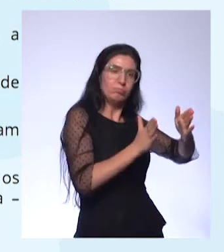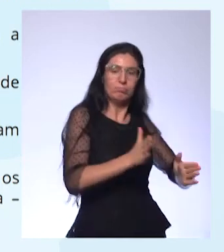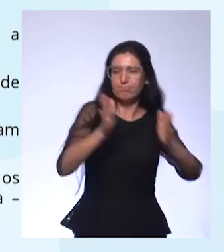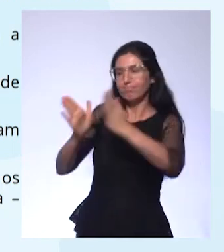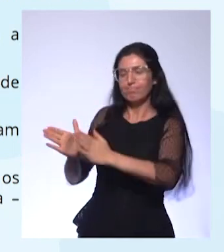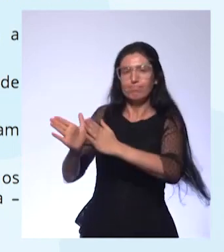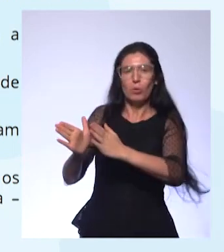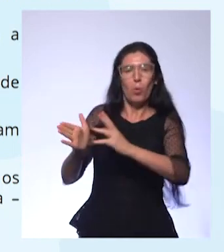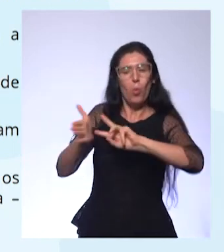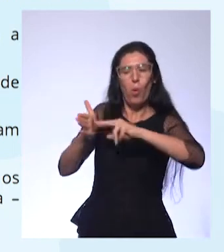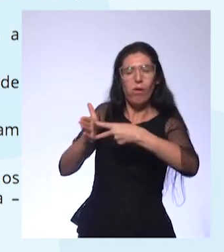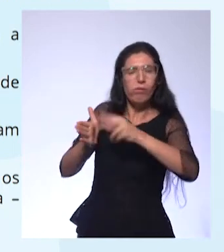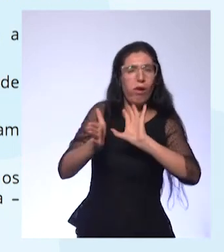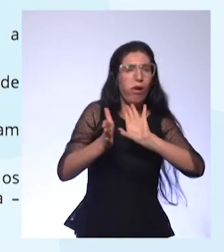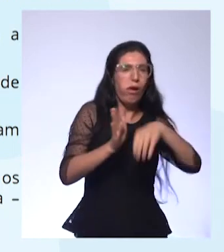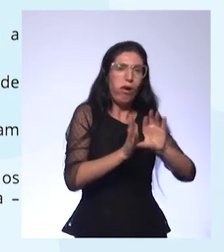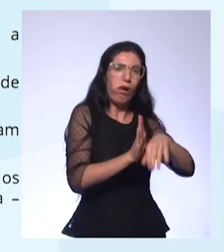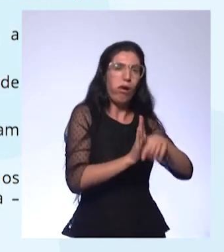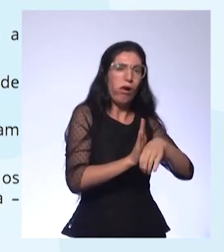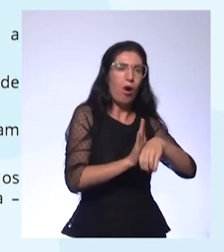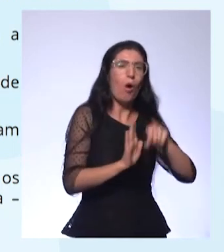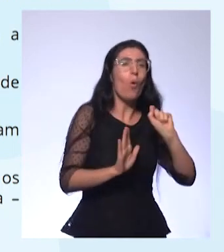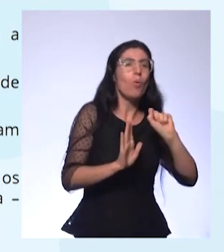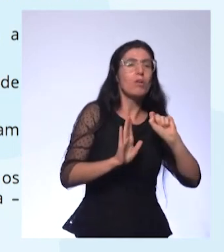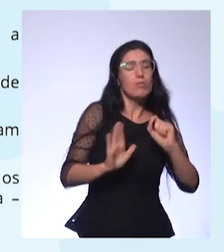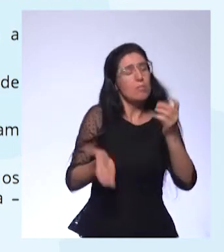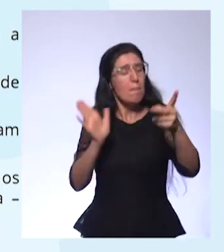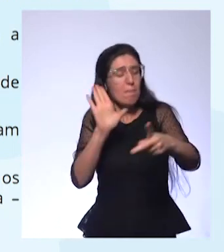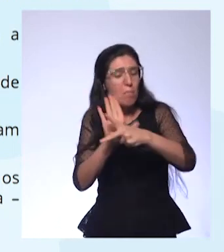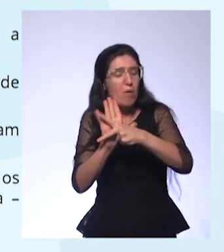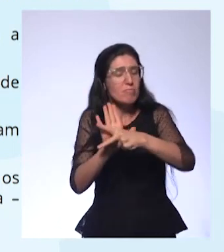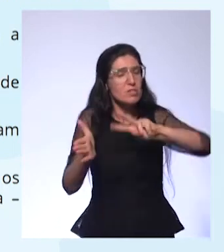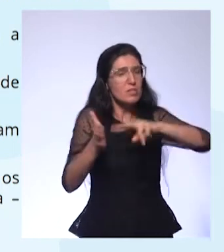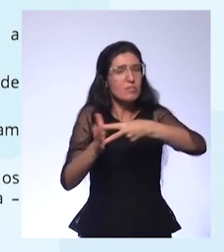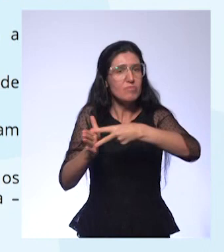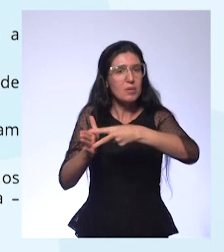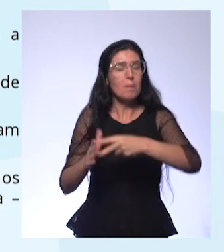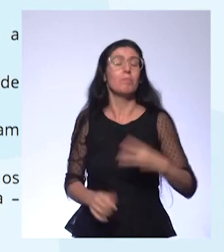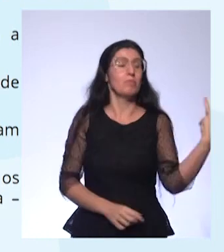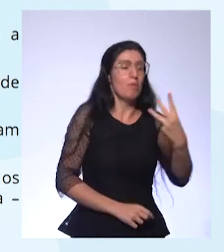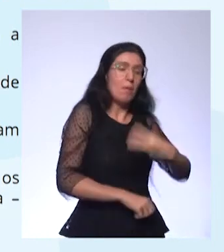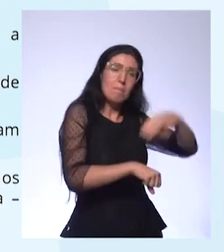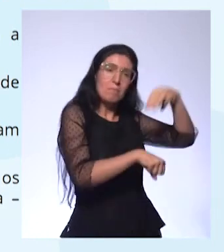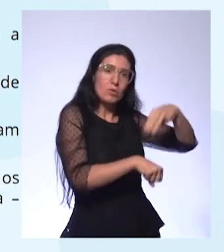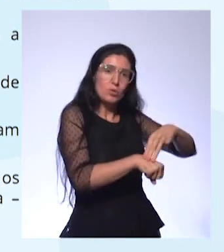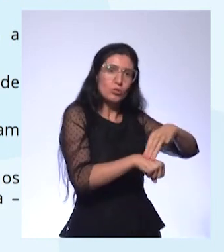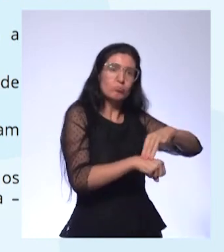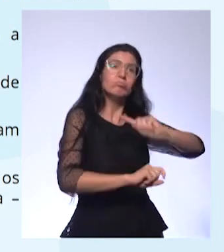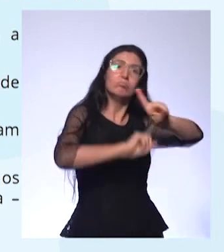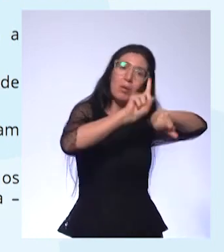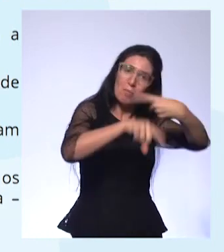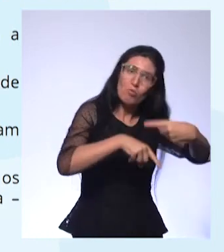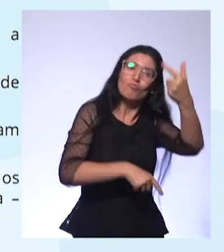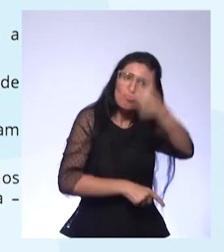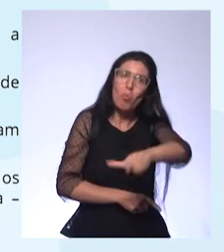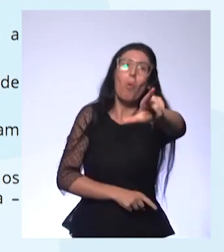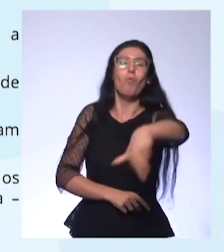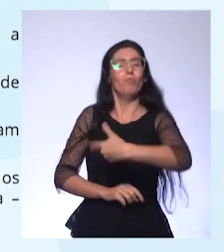o conceito com a sua definição aí. Em 3 minutos a gente volta.